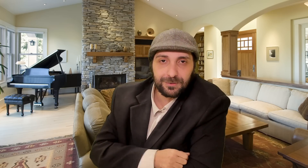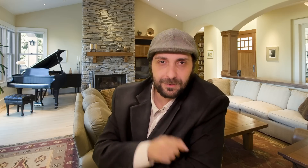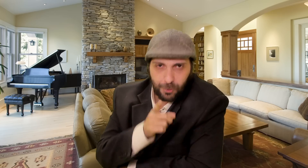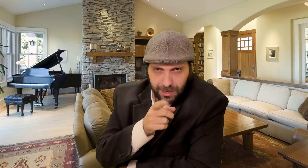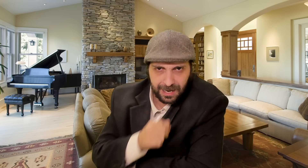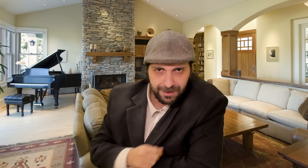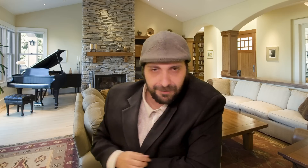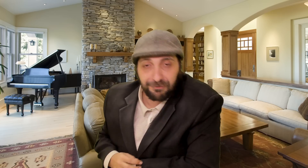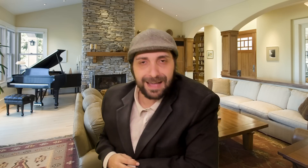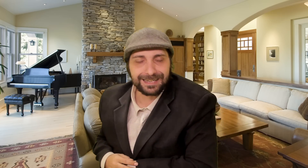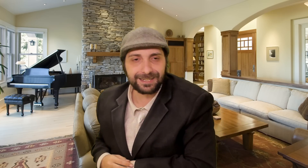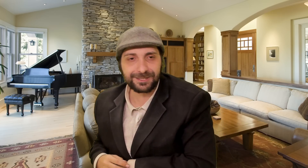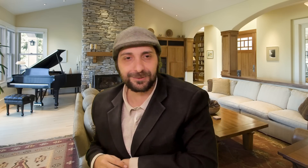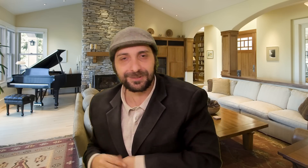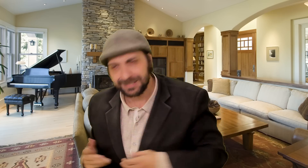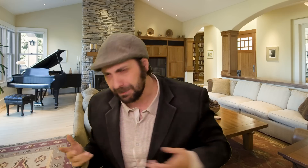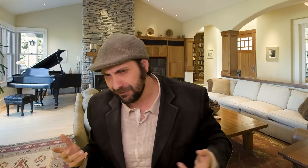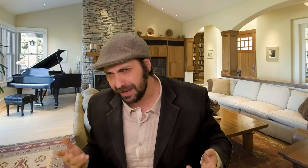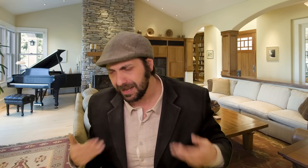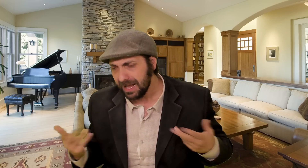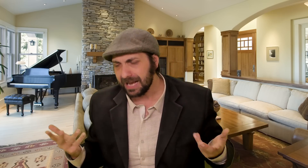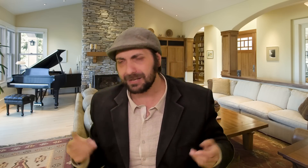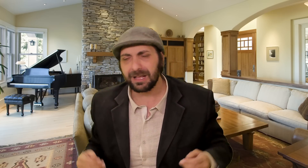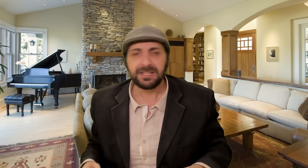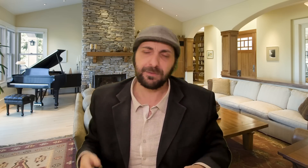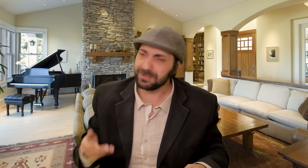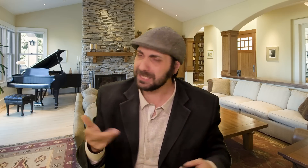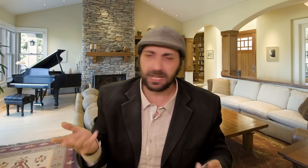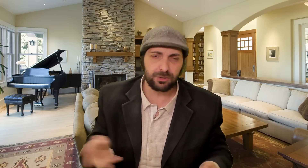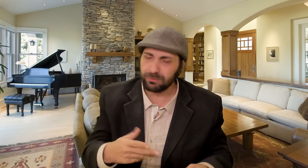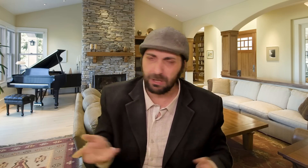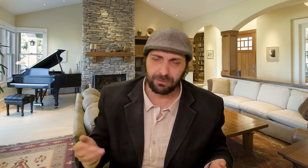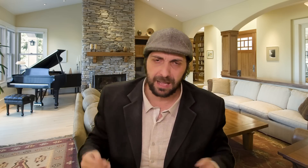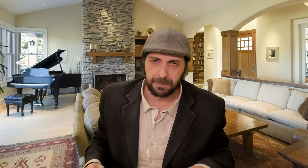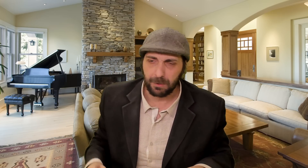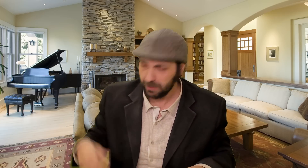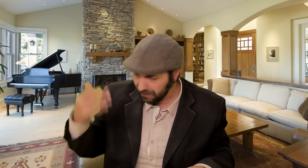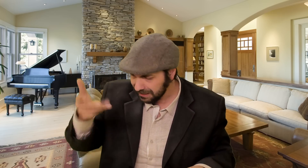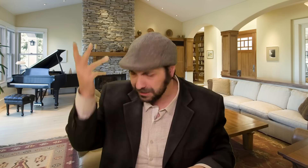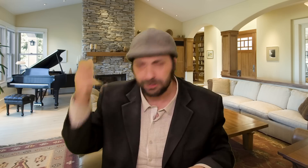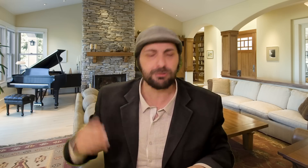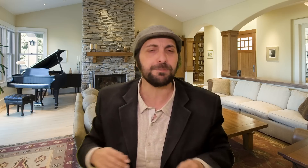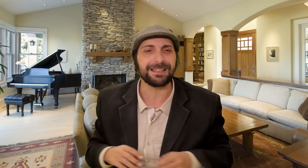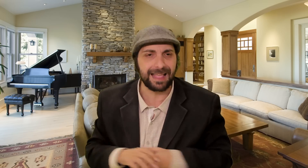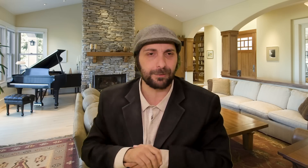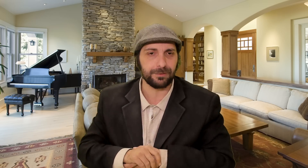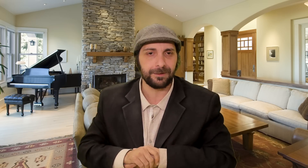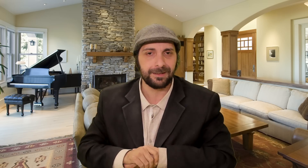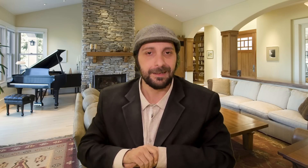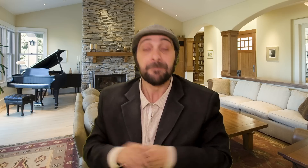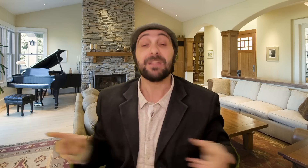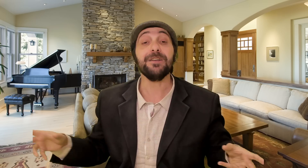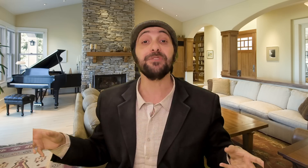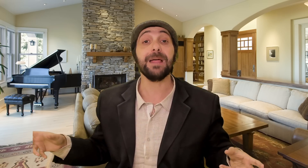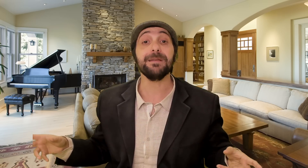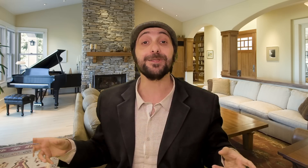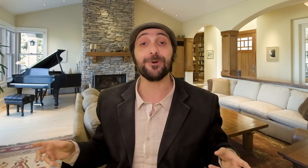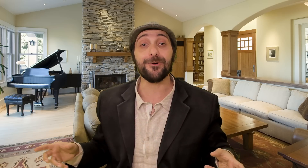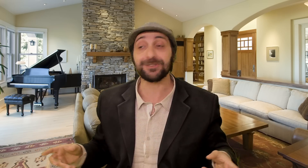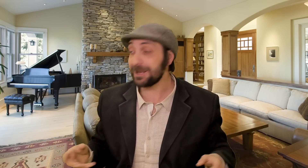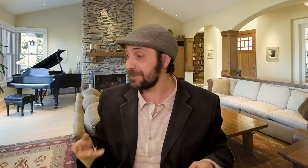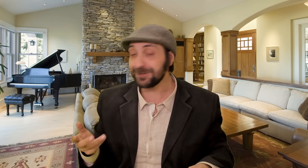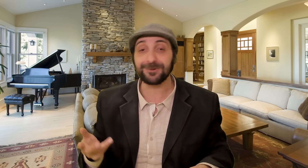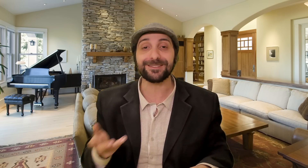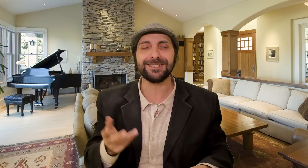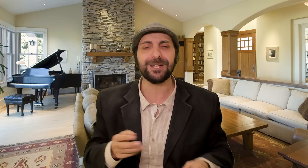no final do vídeo cola lá vale cada segundo você sabe que vale aqui na se você quer show não é lugar meu irmão quer uma verdade nos espetáculo anda